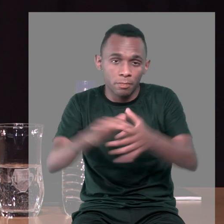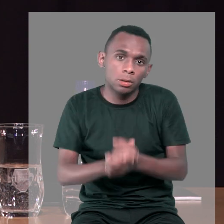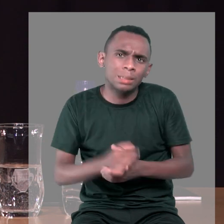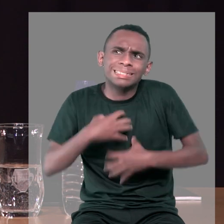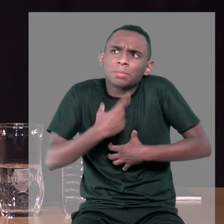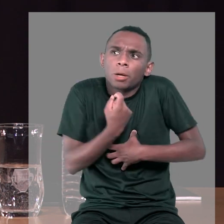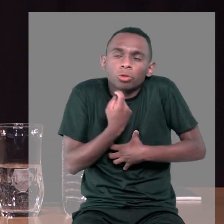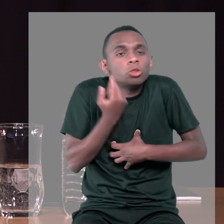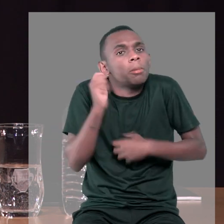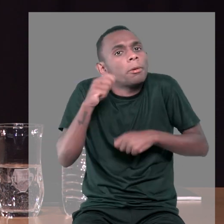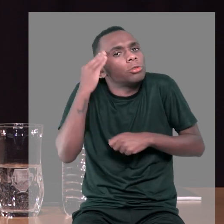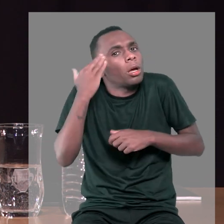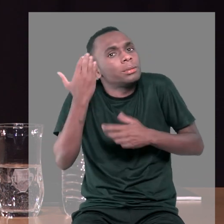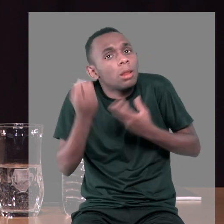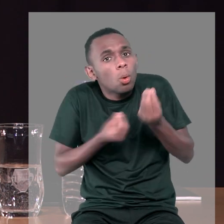aos demais.